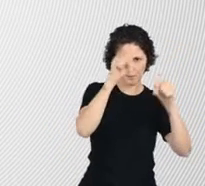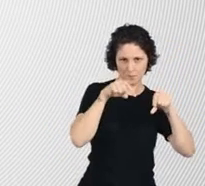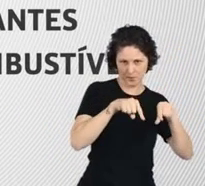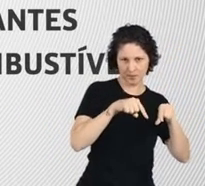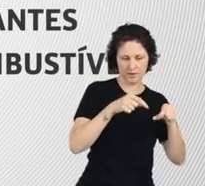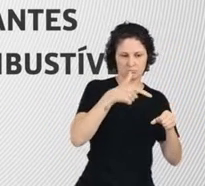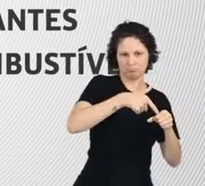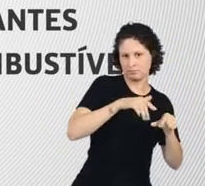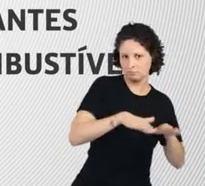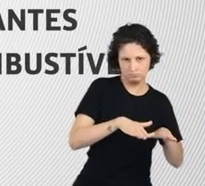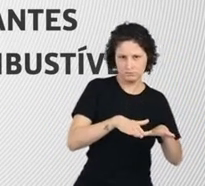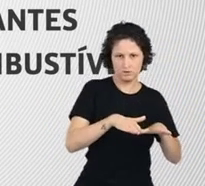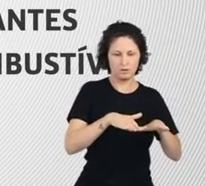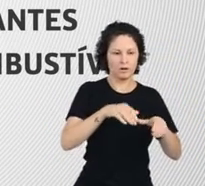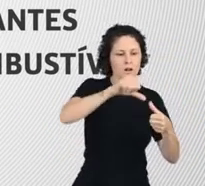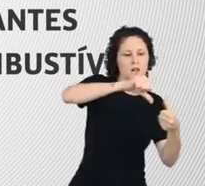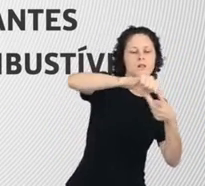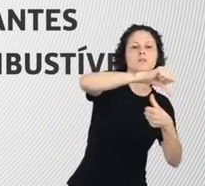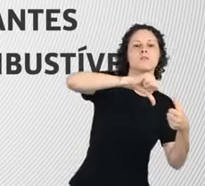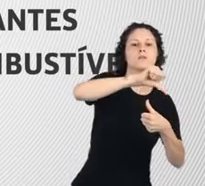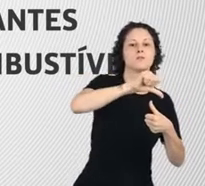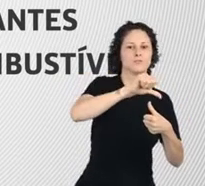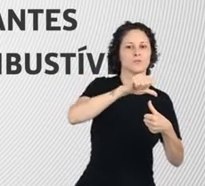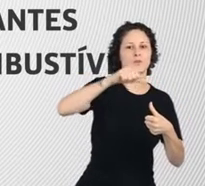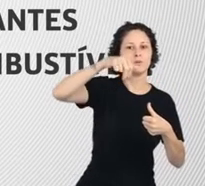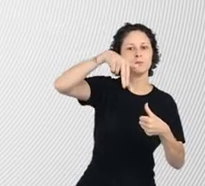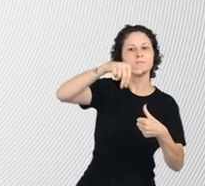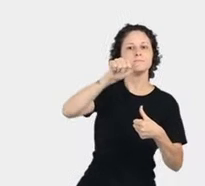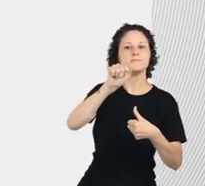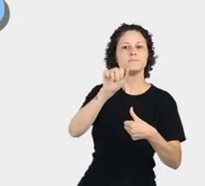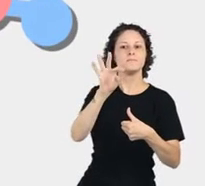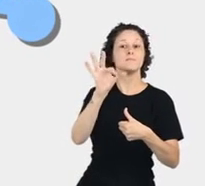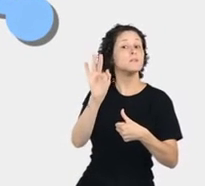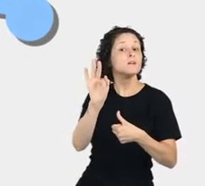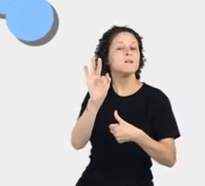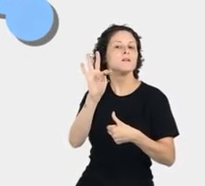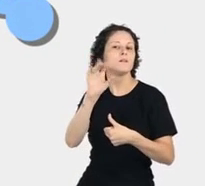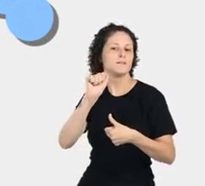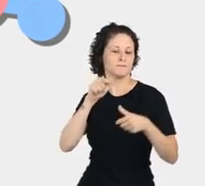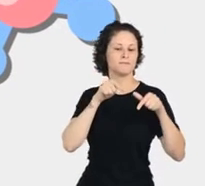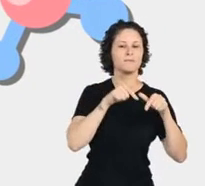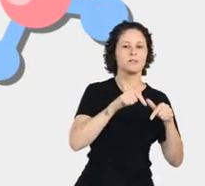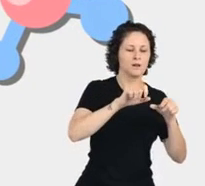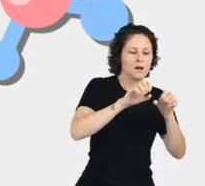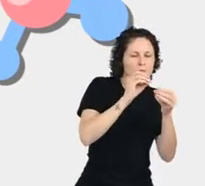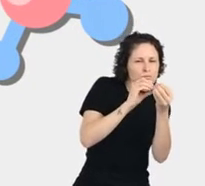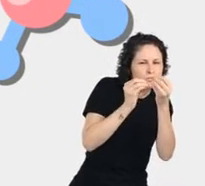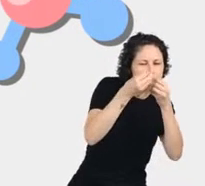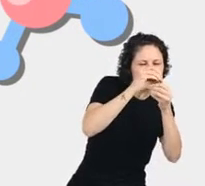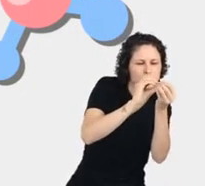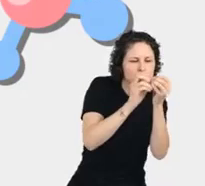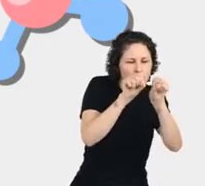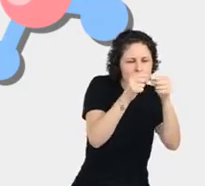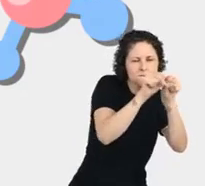é tirada do petróleo, passa por processos produtivos onde é craqueada. Suas moléculas são quebradas para formar